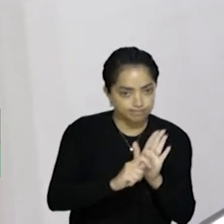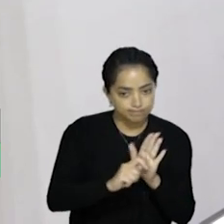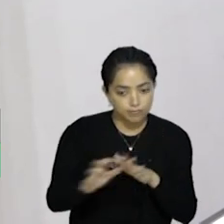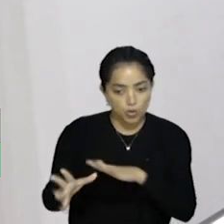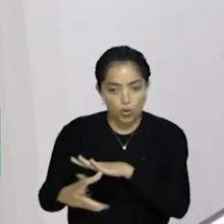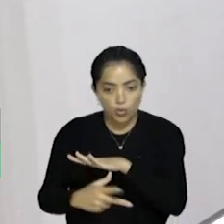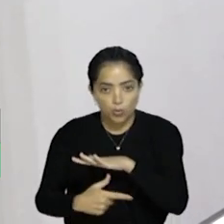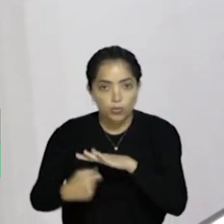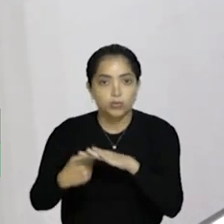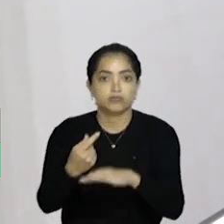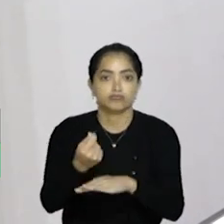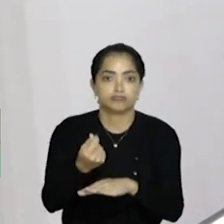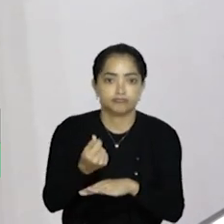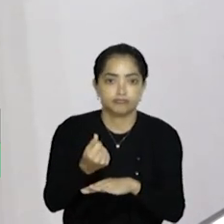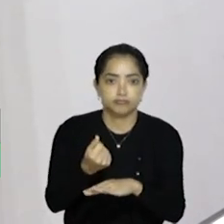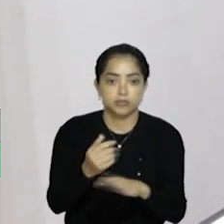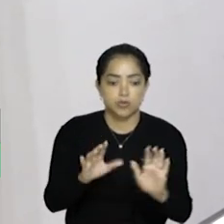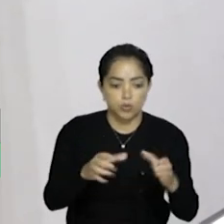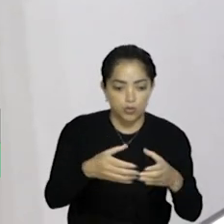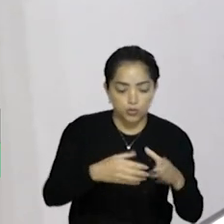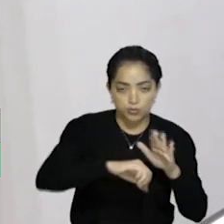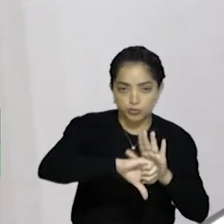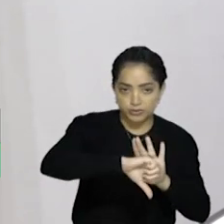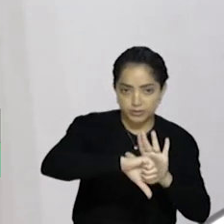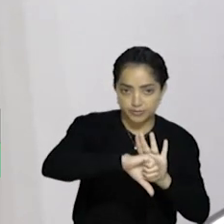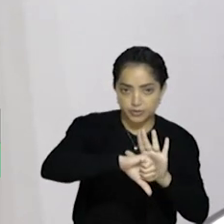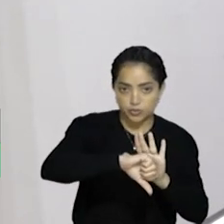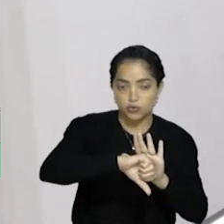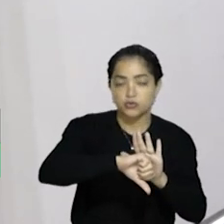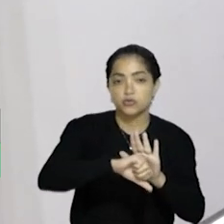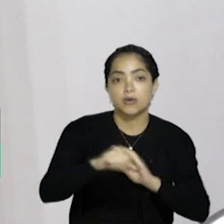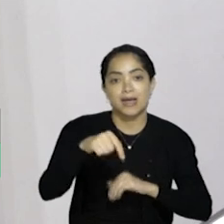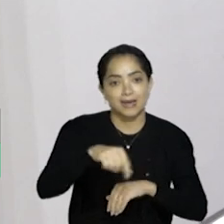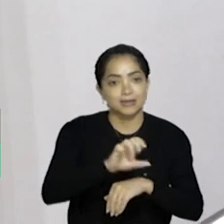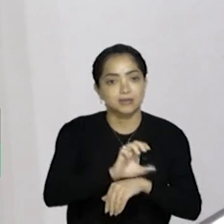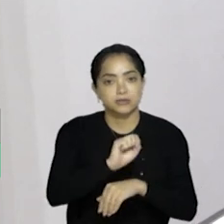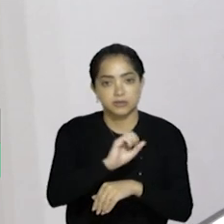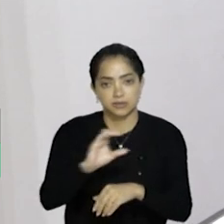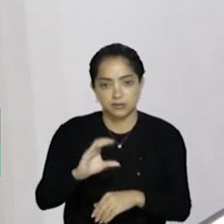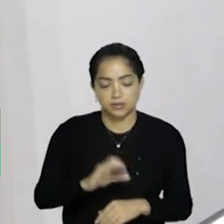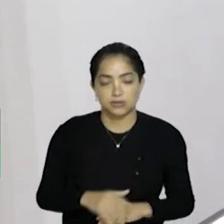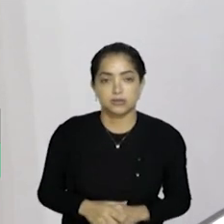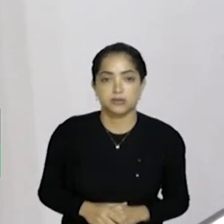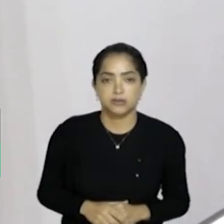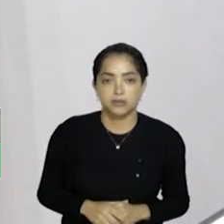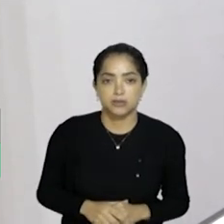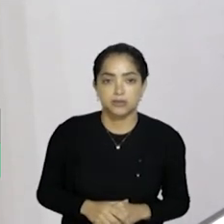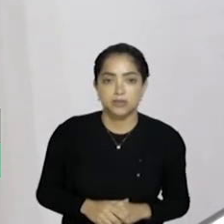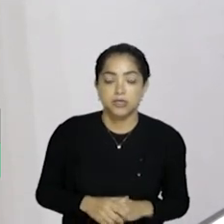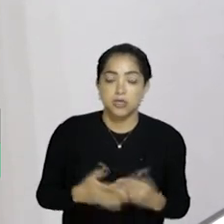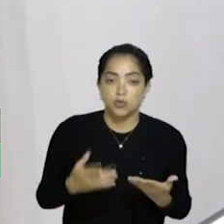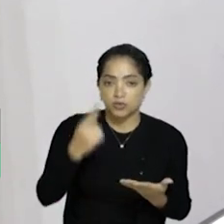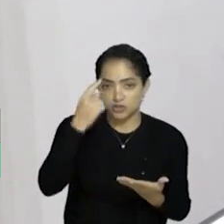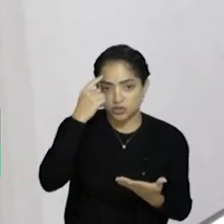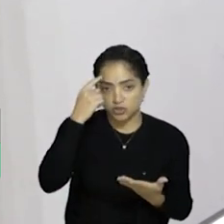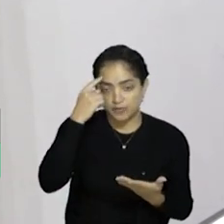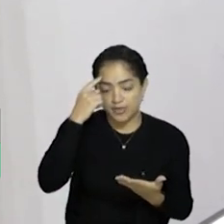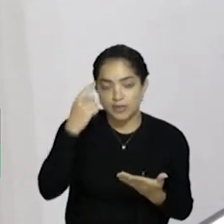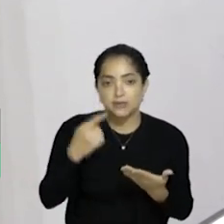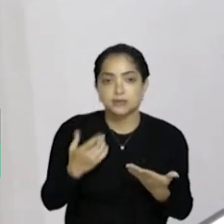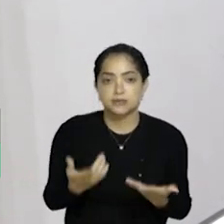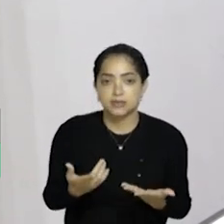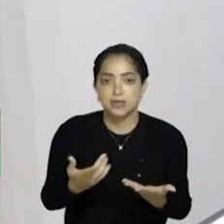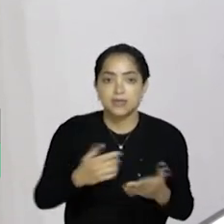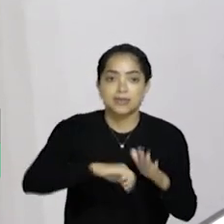uma facção criminosa do Estado de Santa Catarina Quando você pensa na